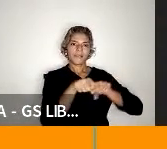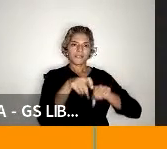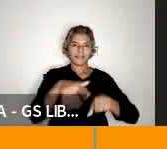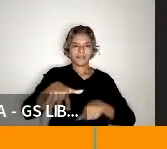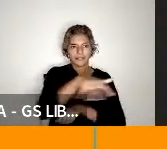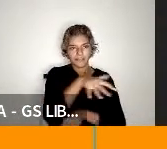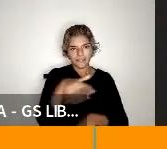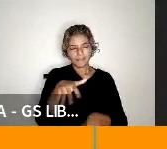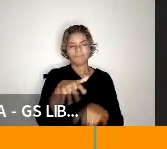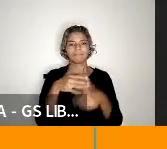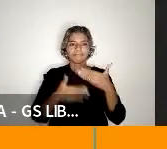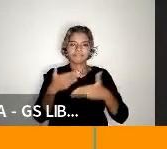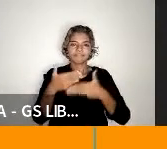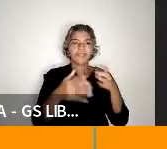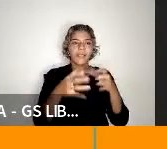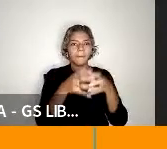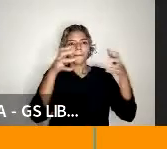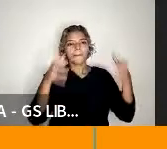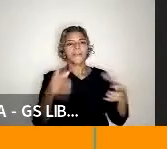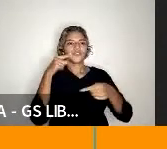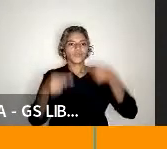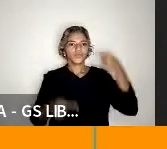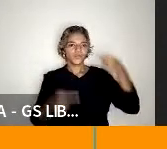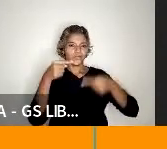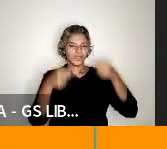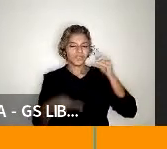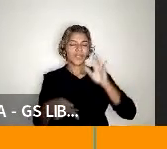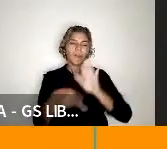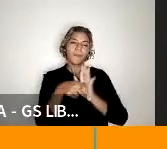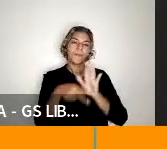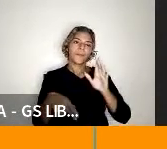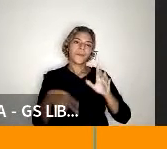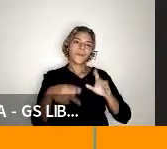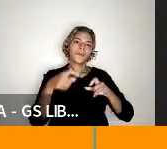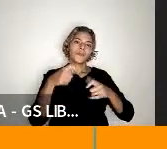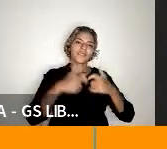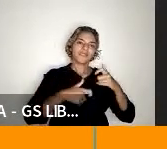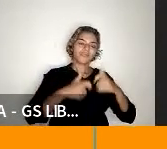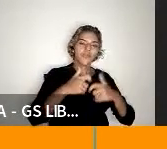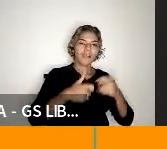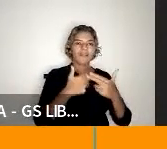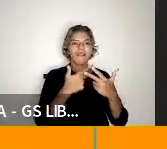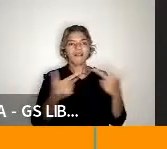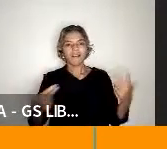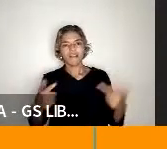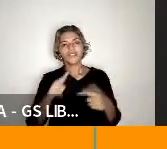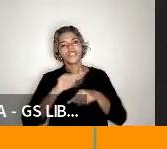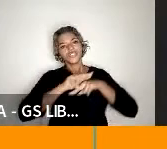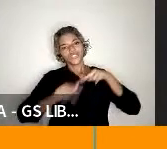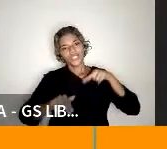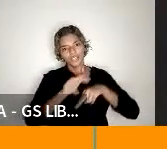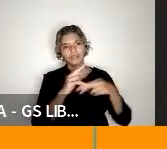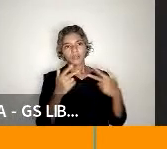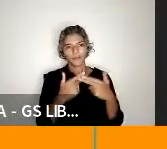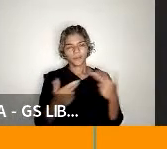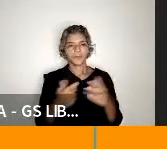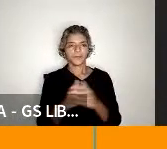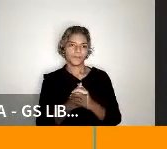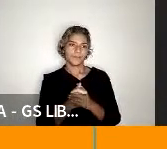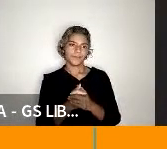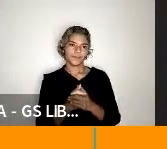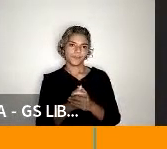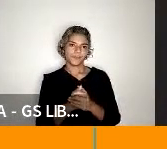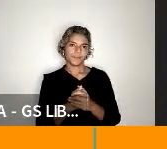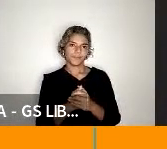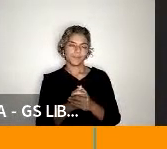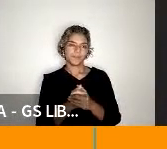ampliar as discussões pelas sexualidades, por gênero, pelas relações étnico-raciais. Eu trouxe aqui um dado que eu achei muito